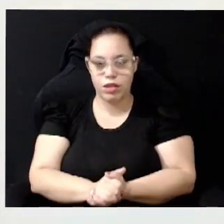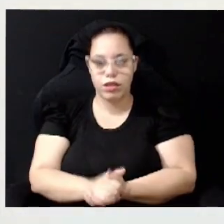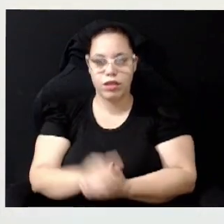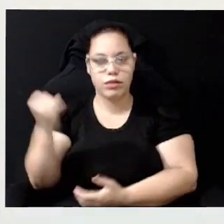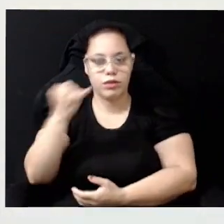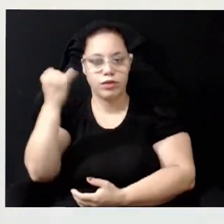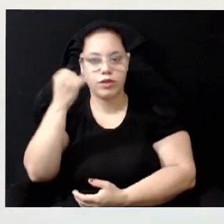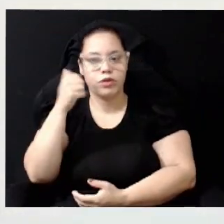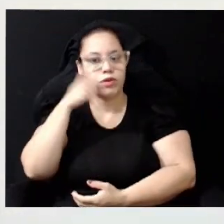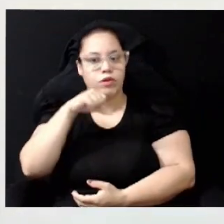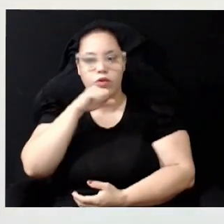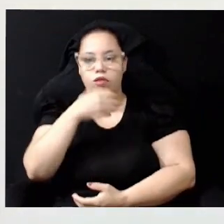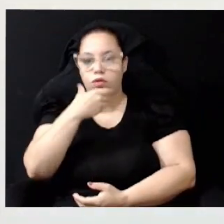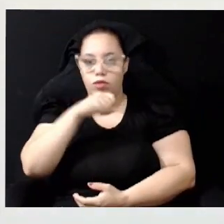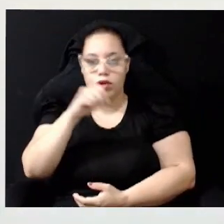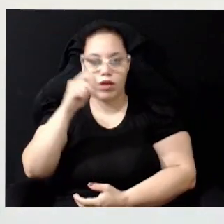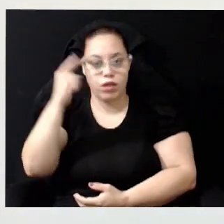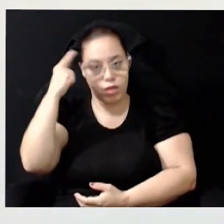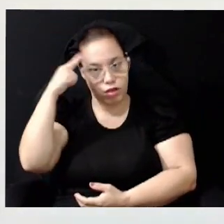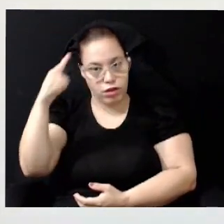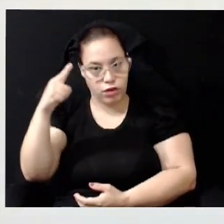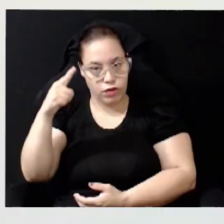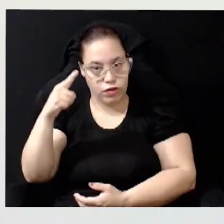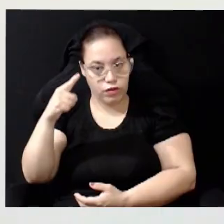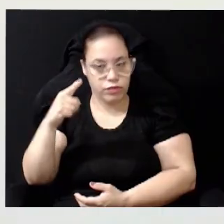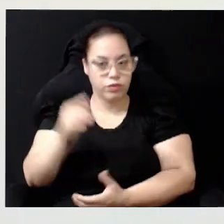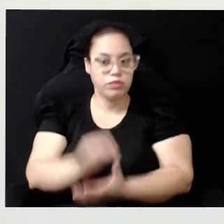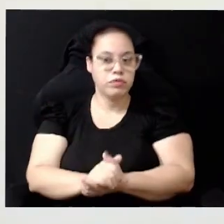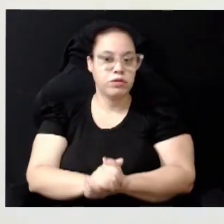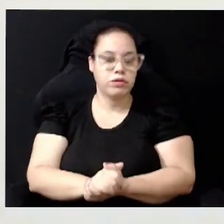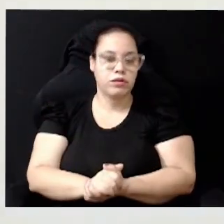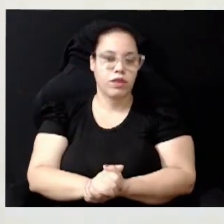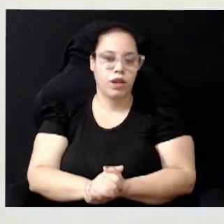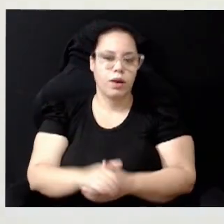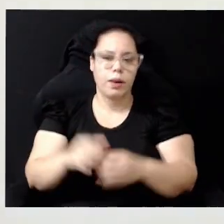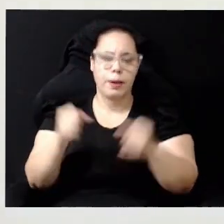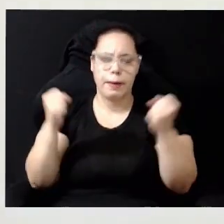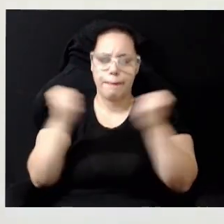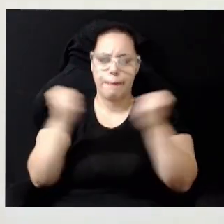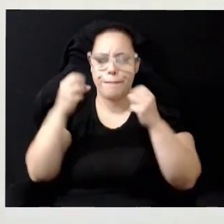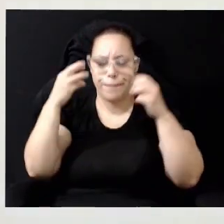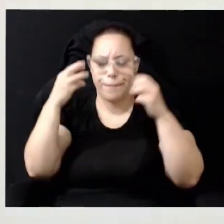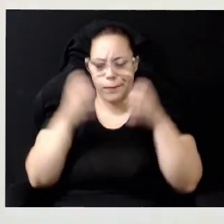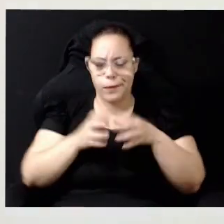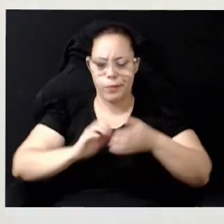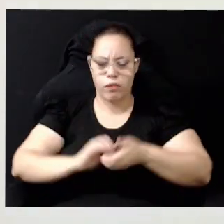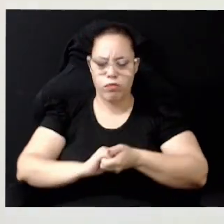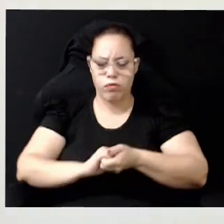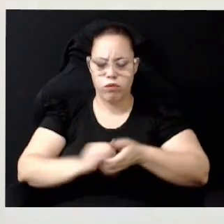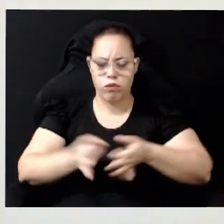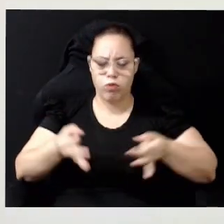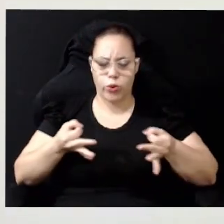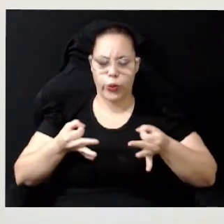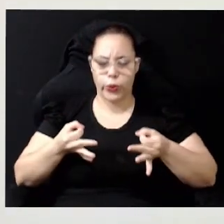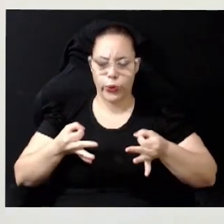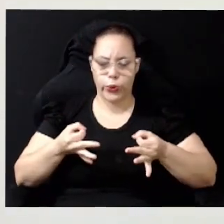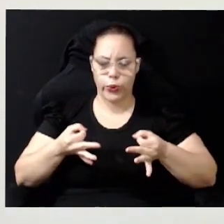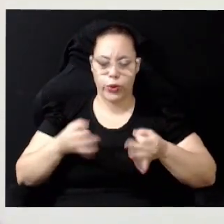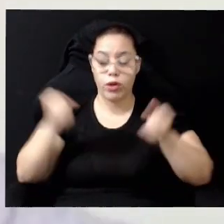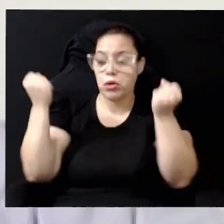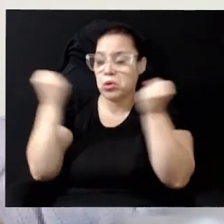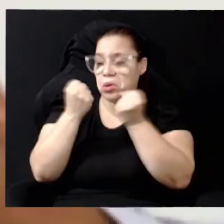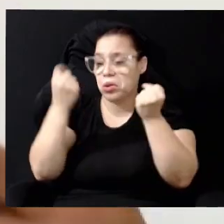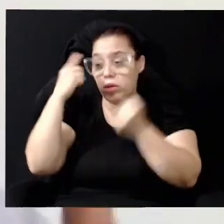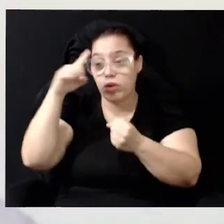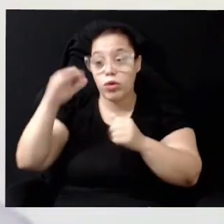o pai também esteja em dia com seus cuidados de saúde mental, que pratique a meditação, que faça atividades prazerosas no dia a dia